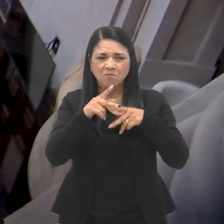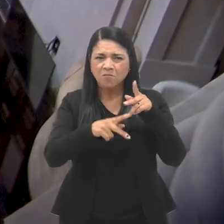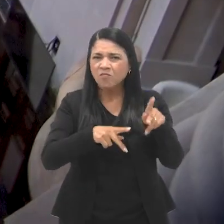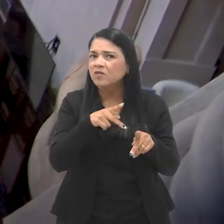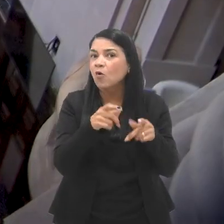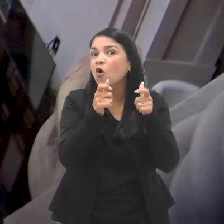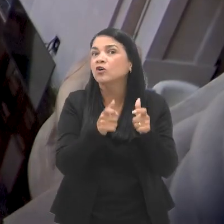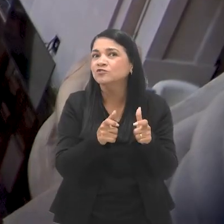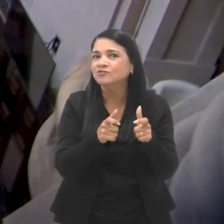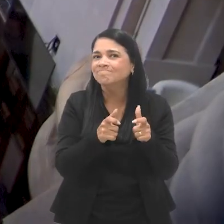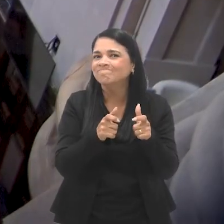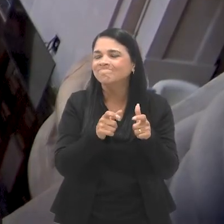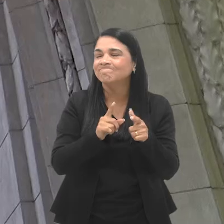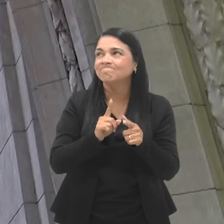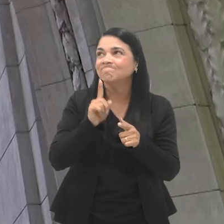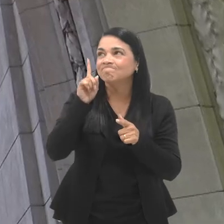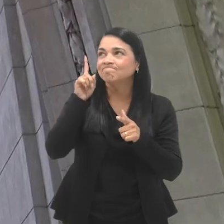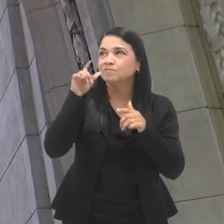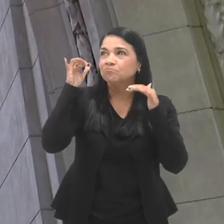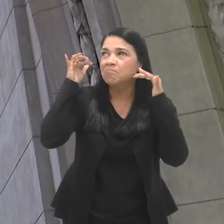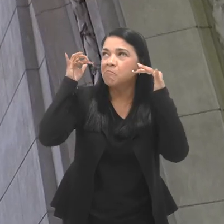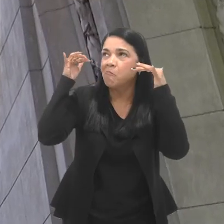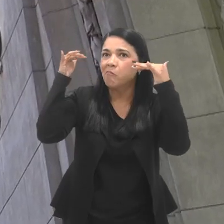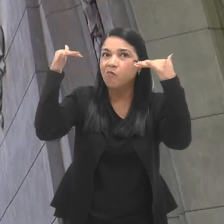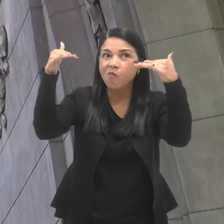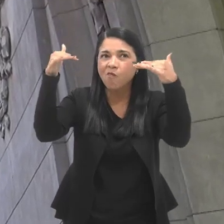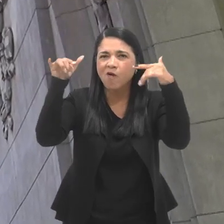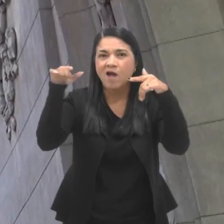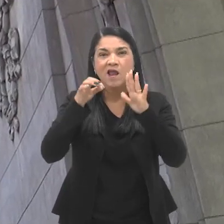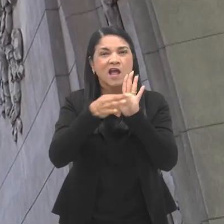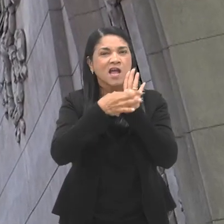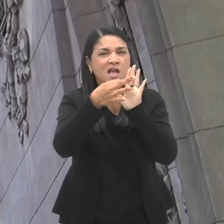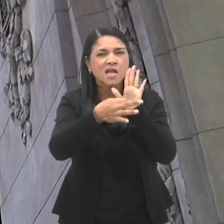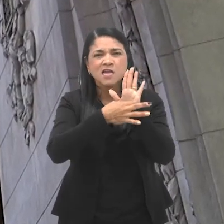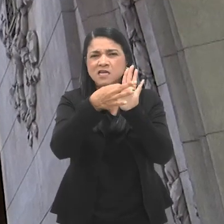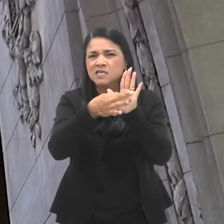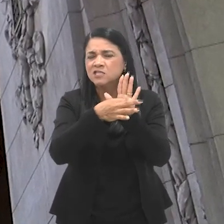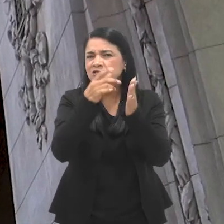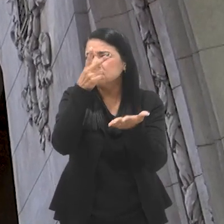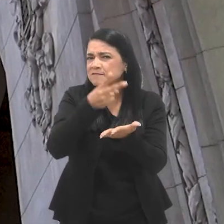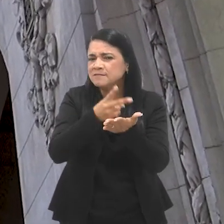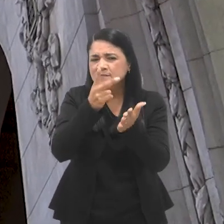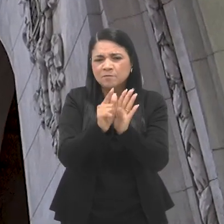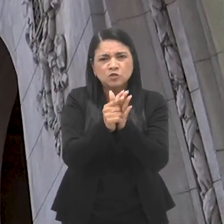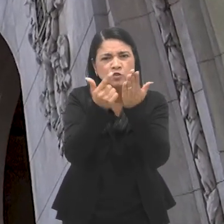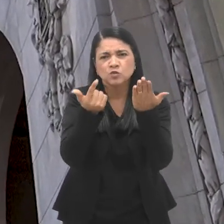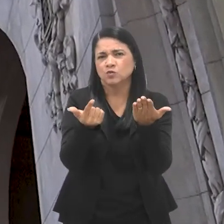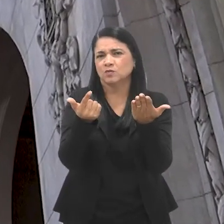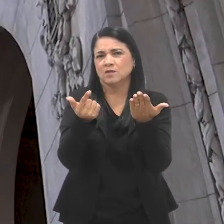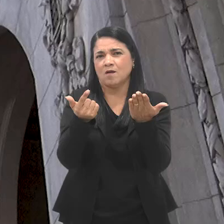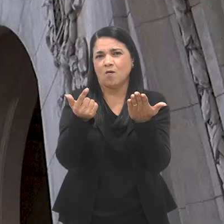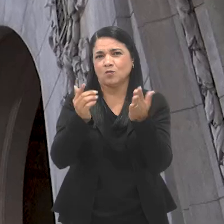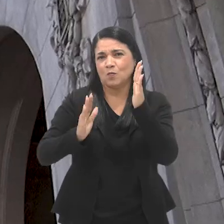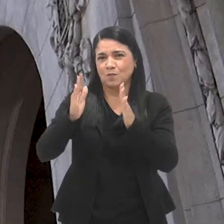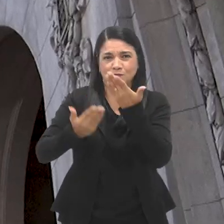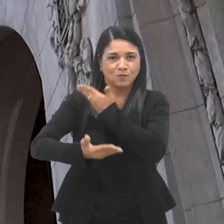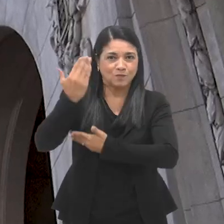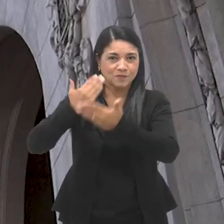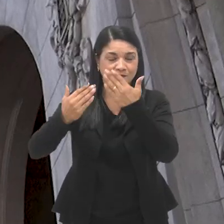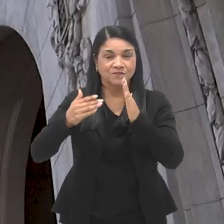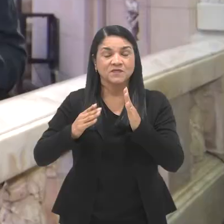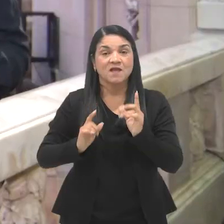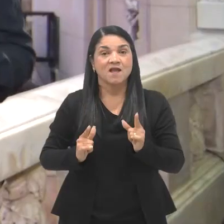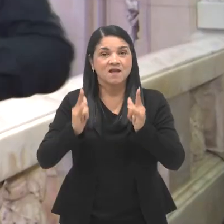no plenário, mas a população ali em cima. E isso era uma crítica constante que aparecia nos jornais